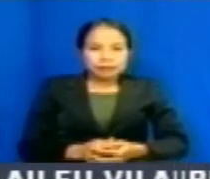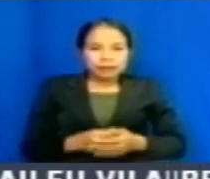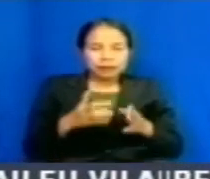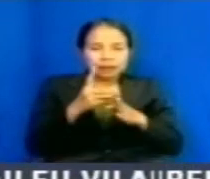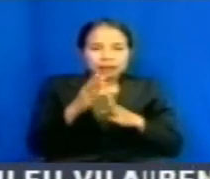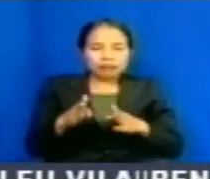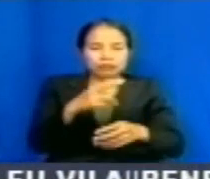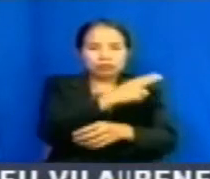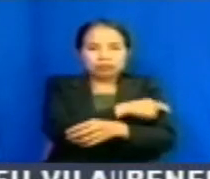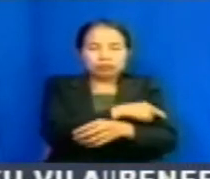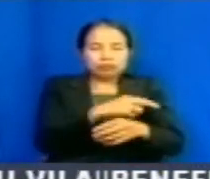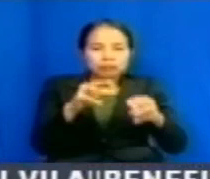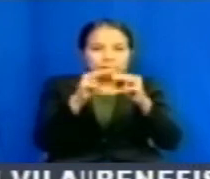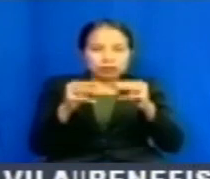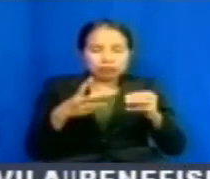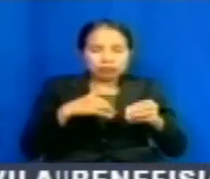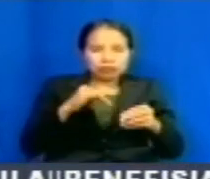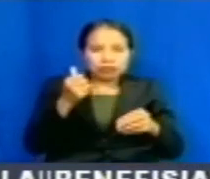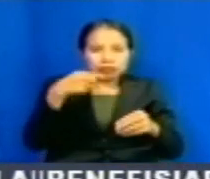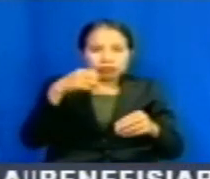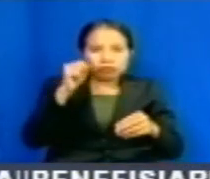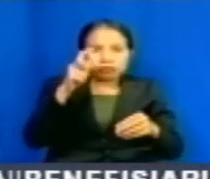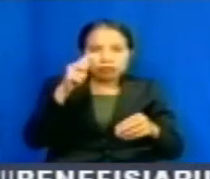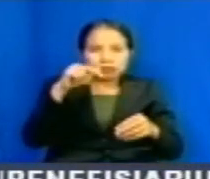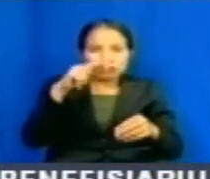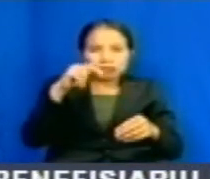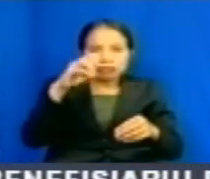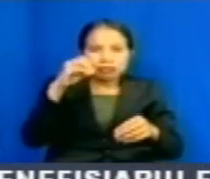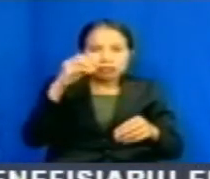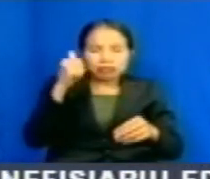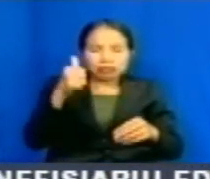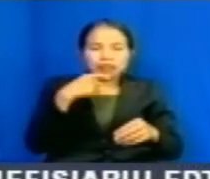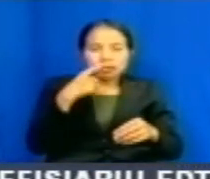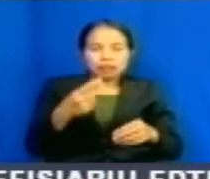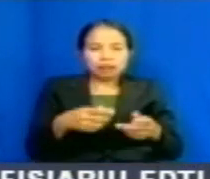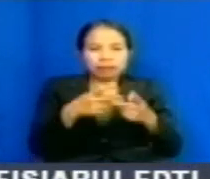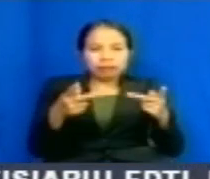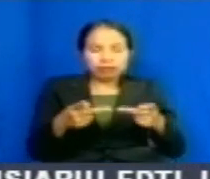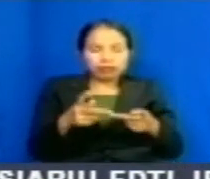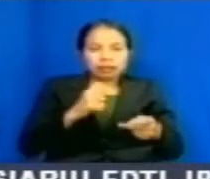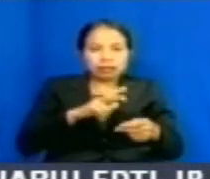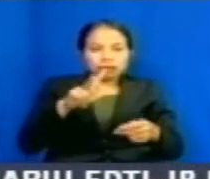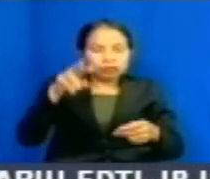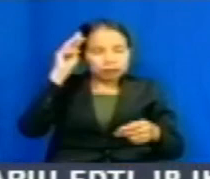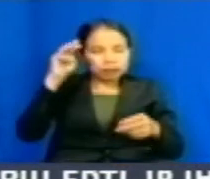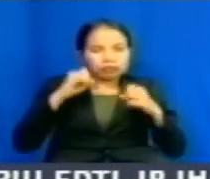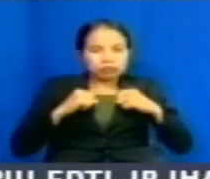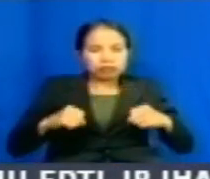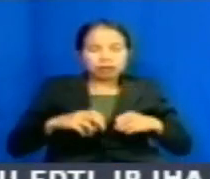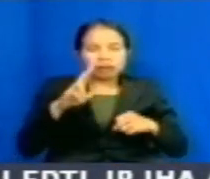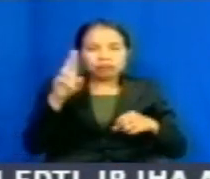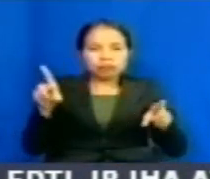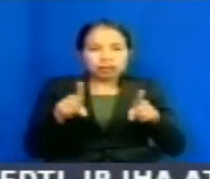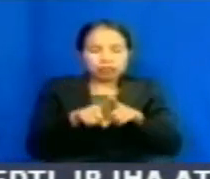Diretora Centro de Saúde Município de Ili Agostinha Segurado Hateten. Centro internamento da Citolune. Ministério de Saúde utiliza a